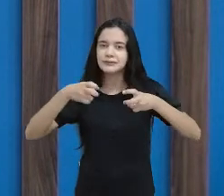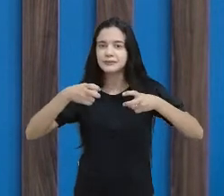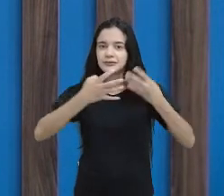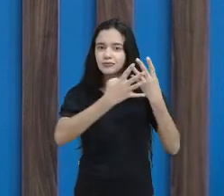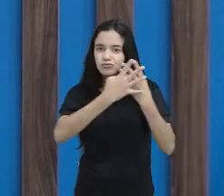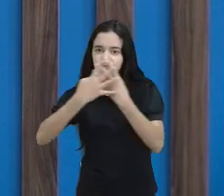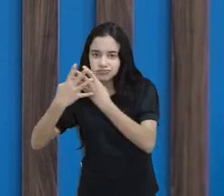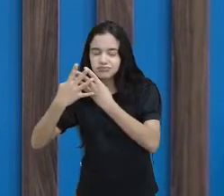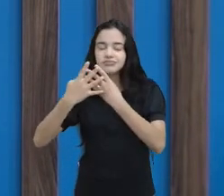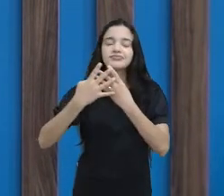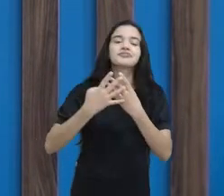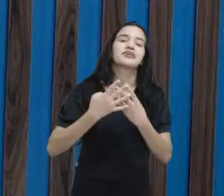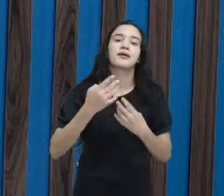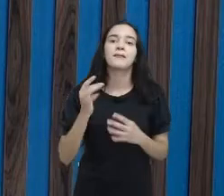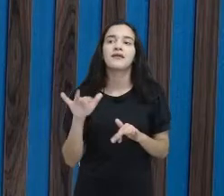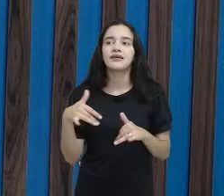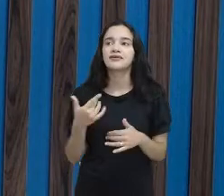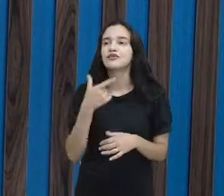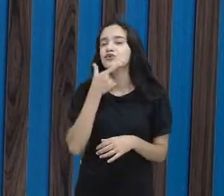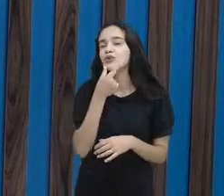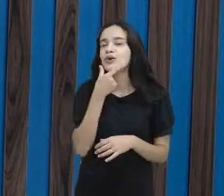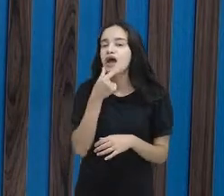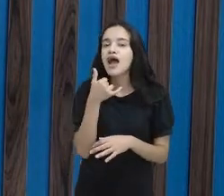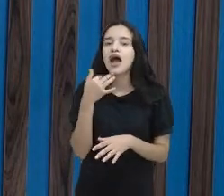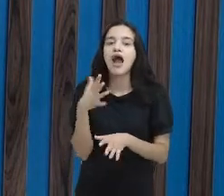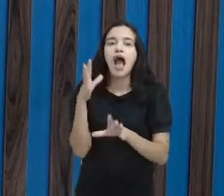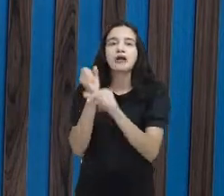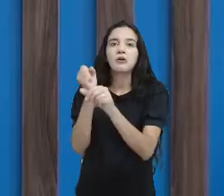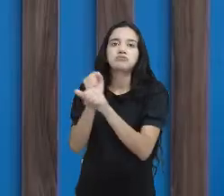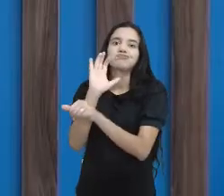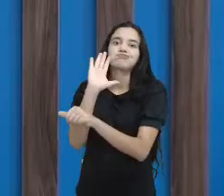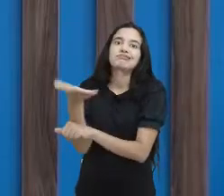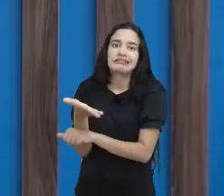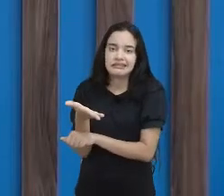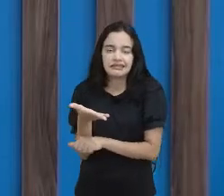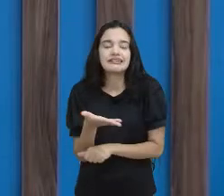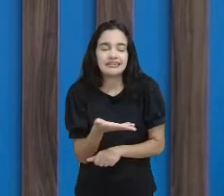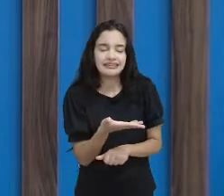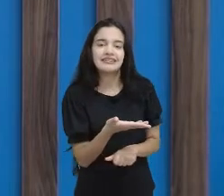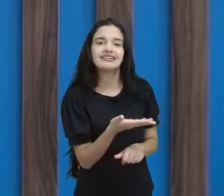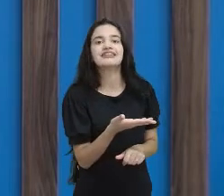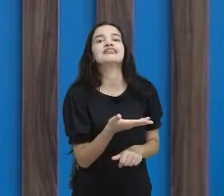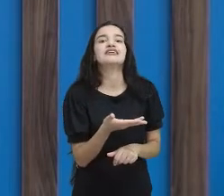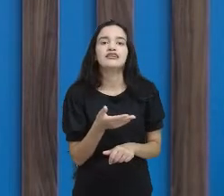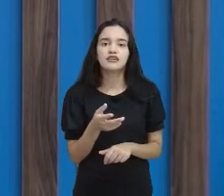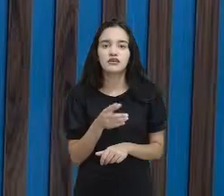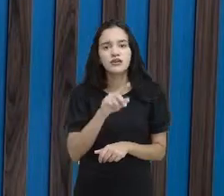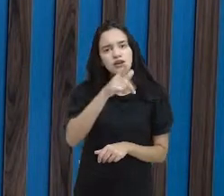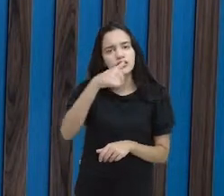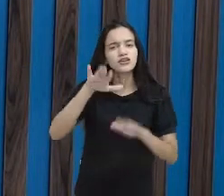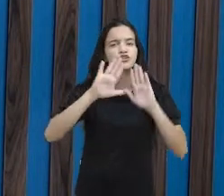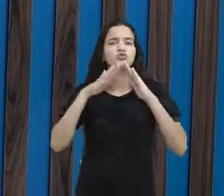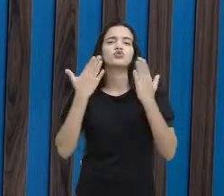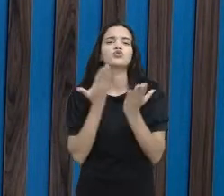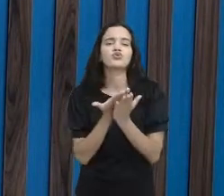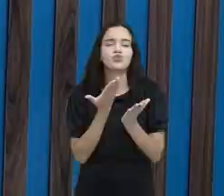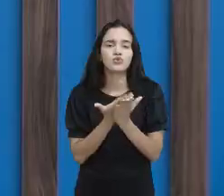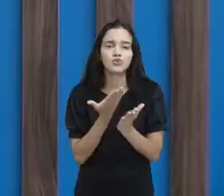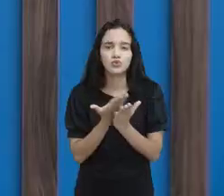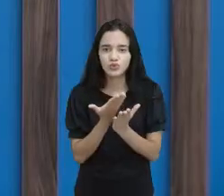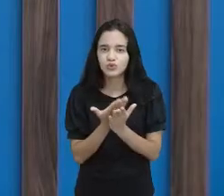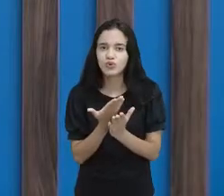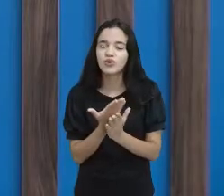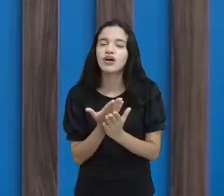professor? É isso aí. O cara já foi fazer as contas aí, ó. Então, já serve até para na sua escola aí vocês fazerem,